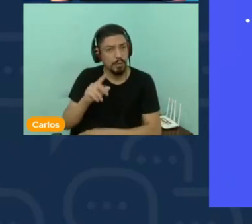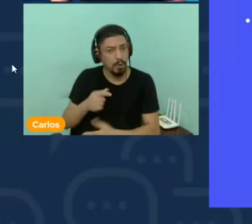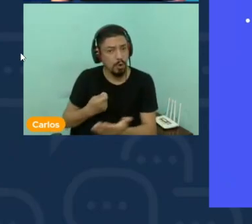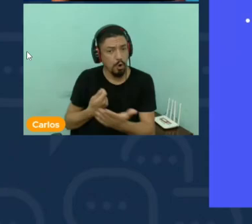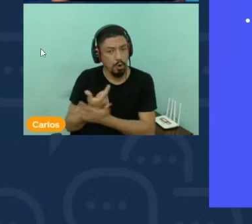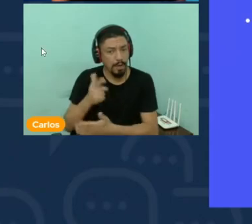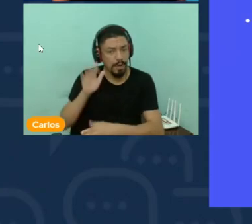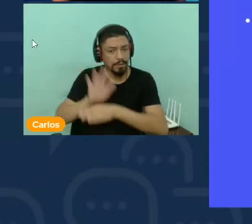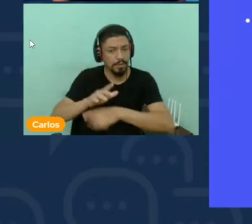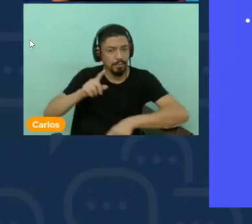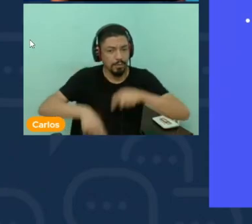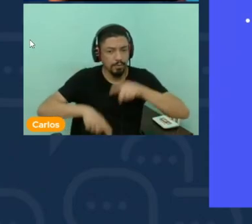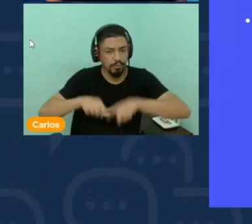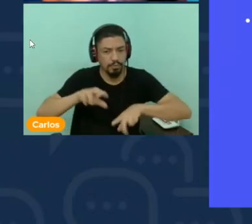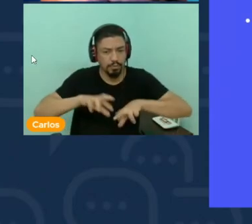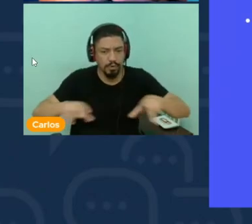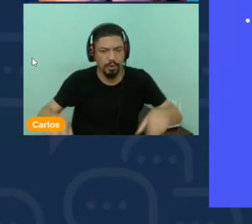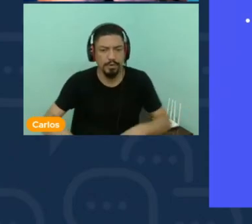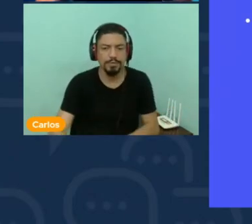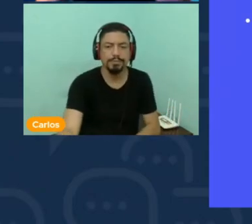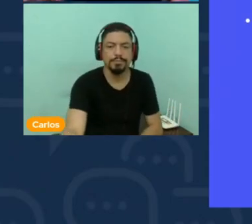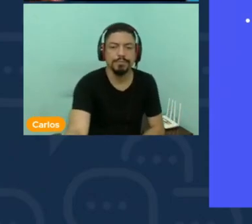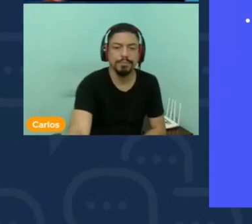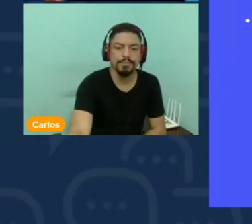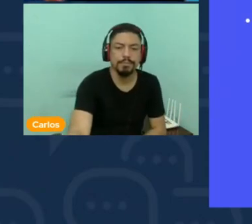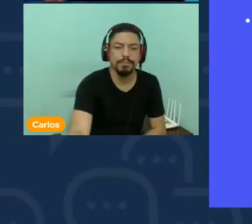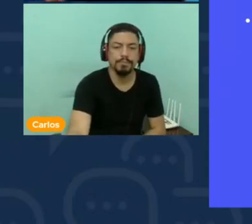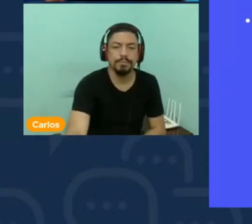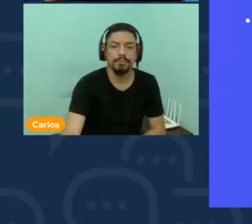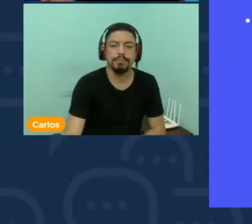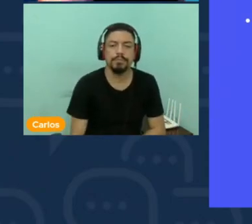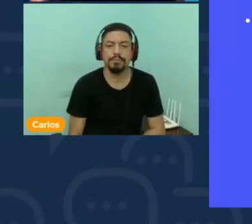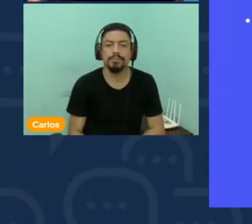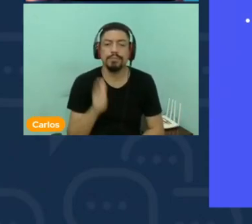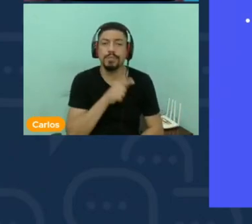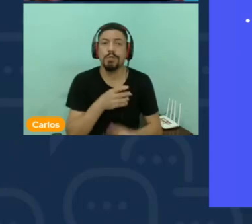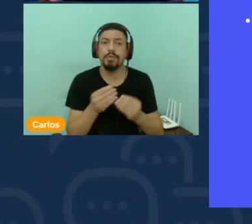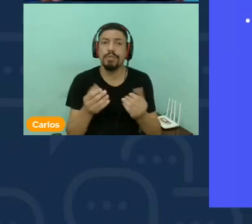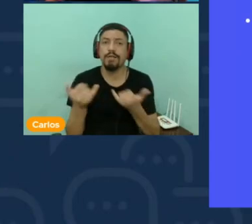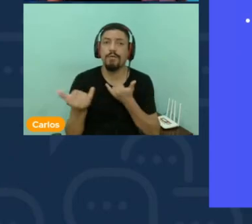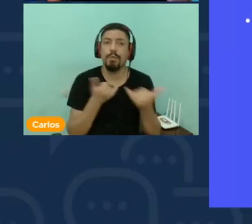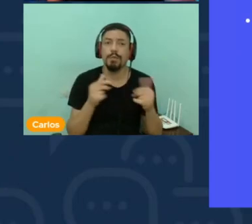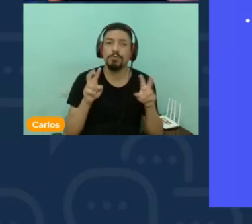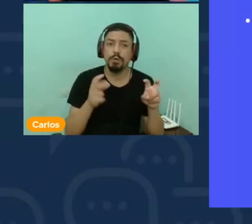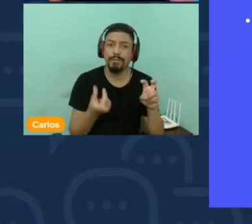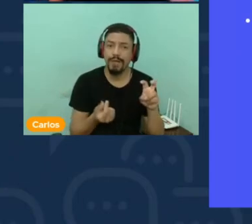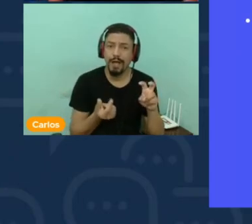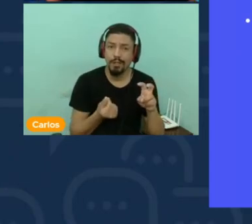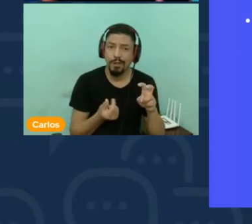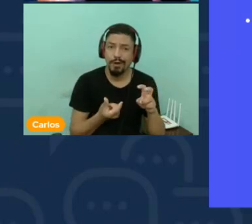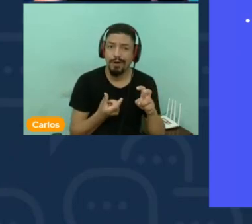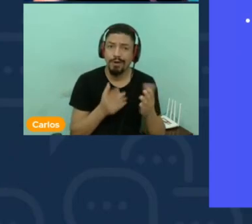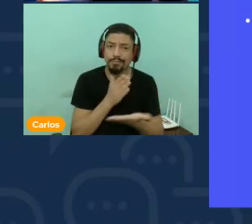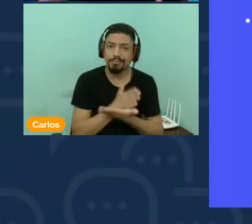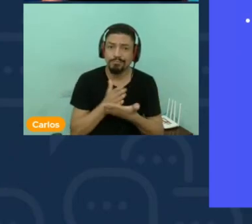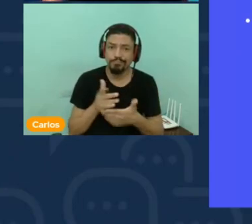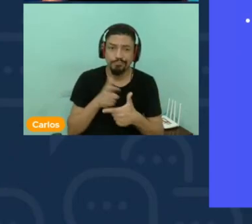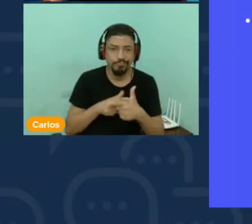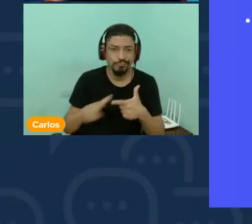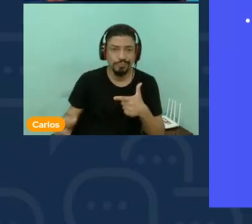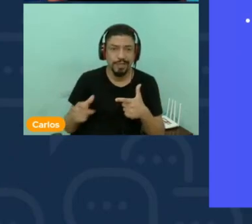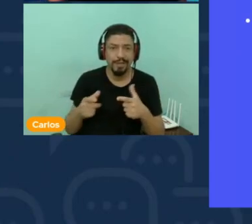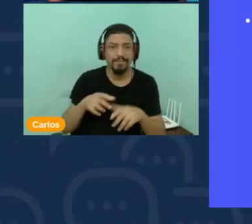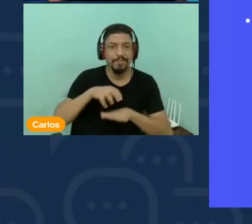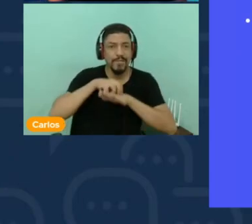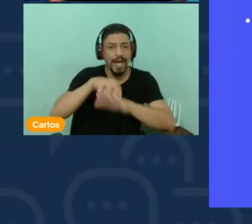com um produto, para fornecer informações ali sobre preços, sobre parcelamento, sobre